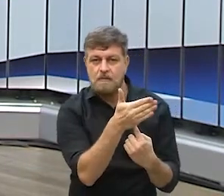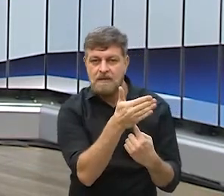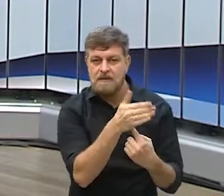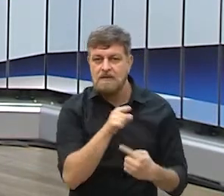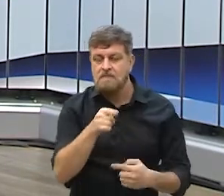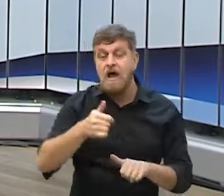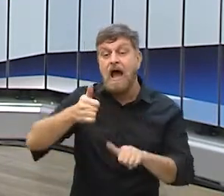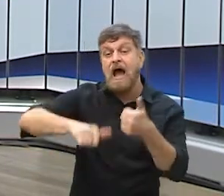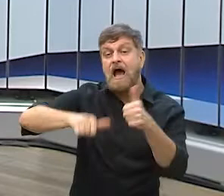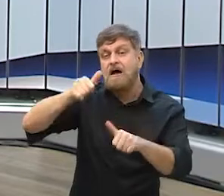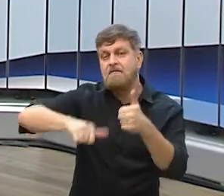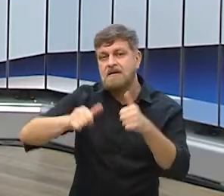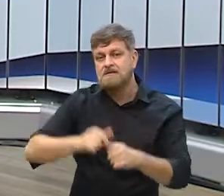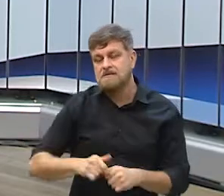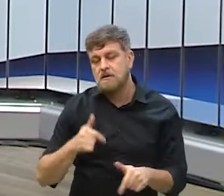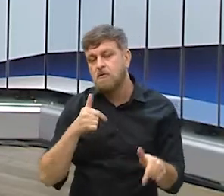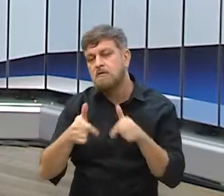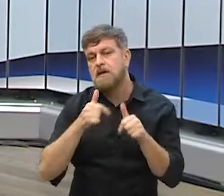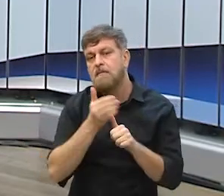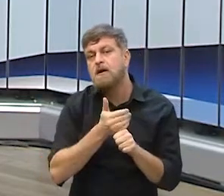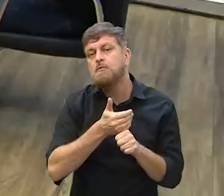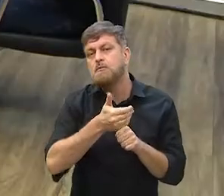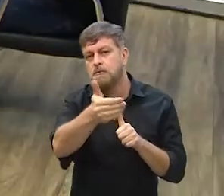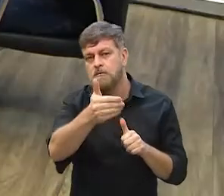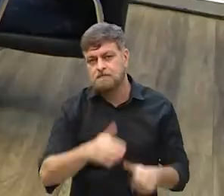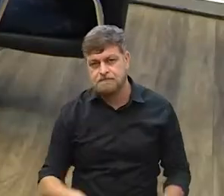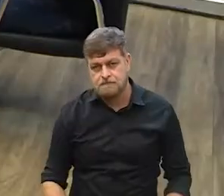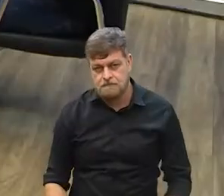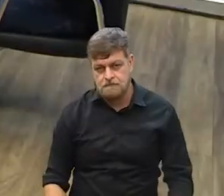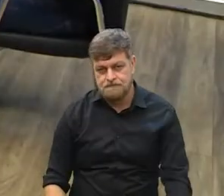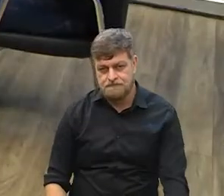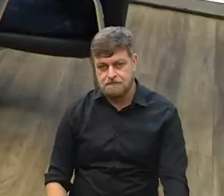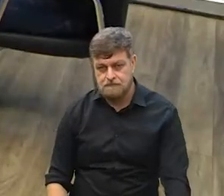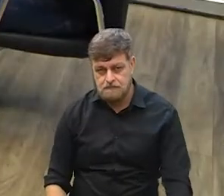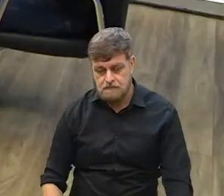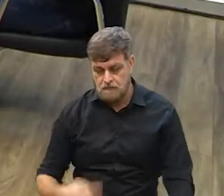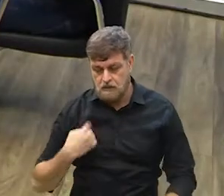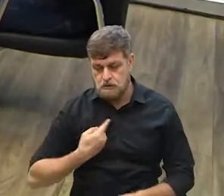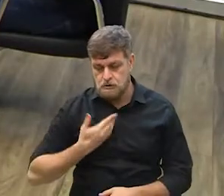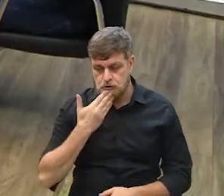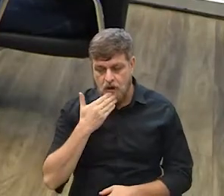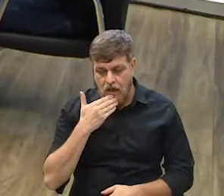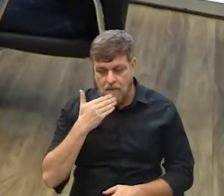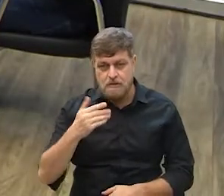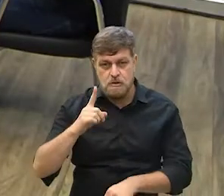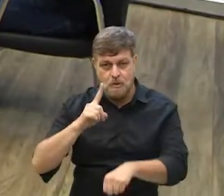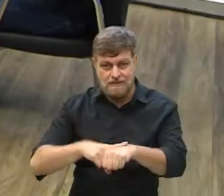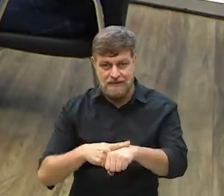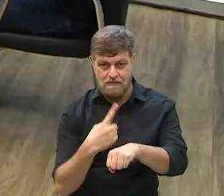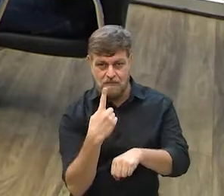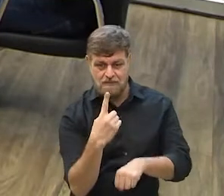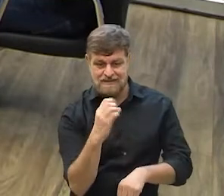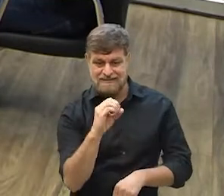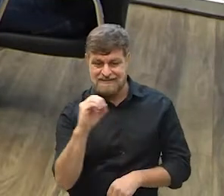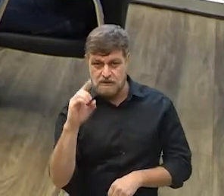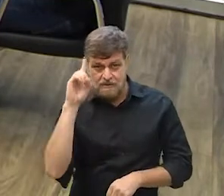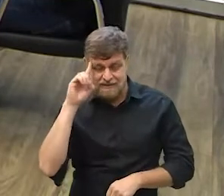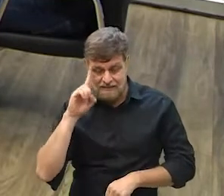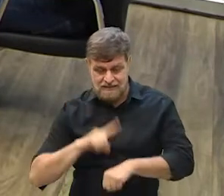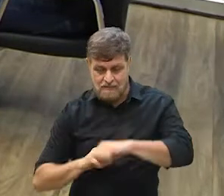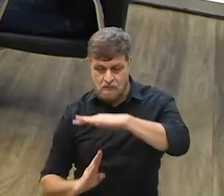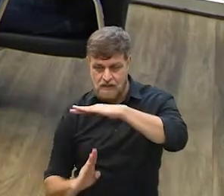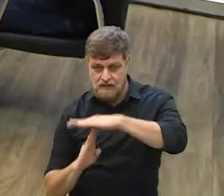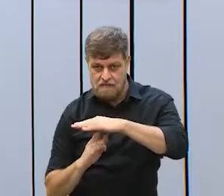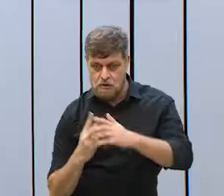sua análise e o trabalho que você tem desenvolvido? Olha, a gente pediu um prazo ali de 180 dias inicialmente das